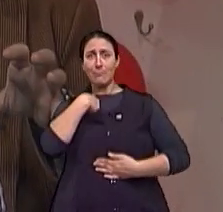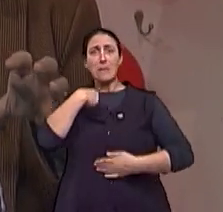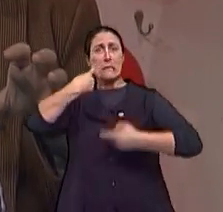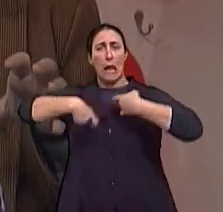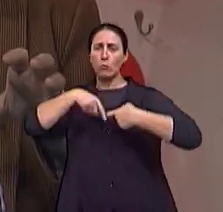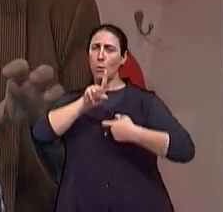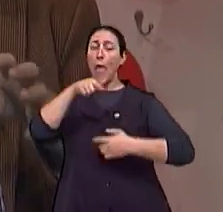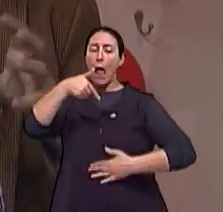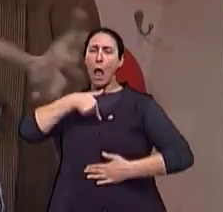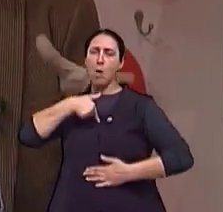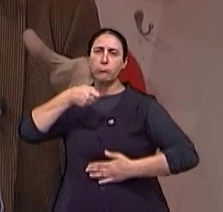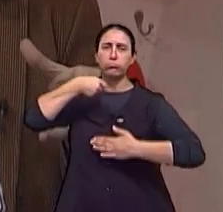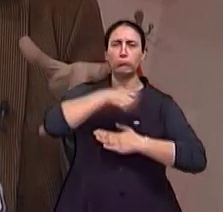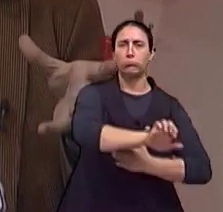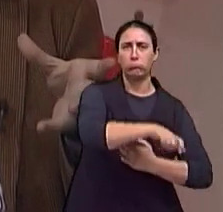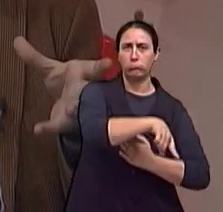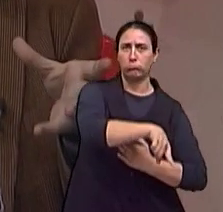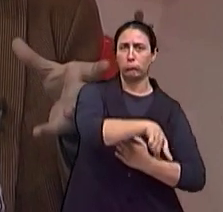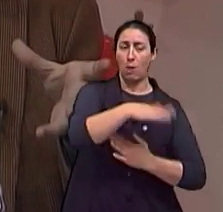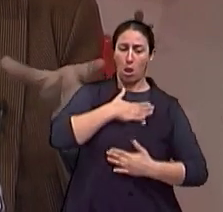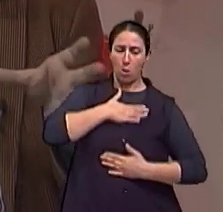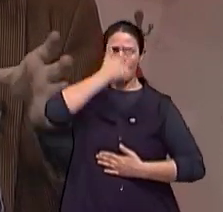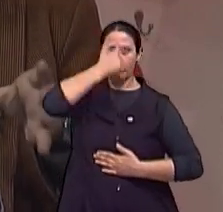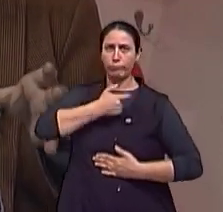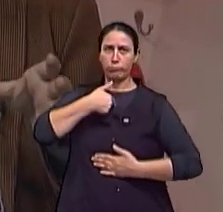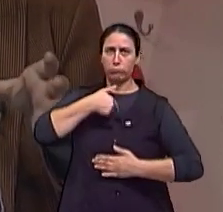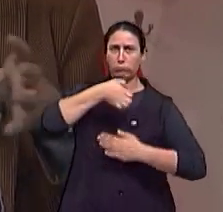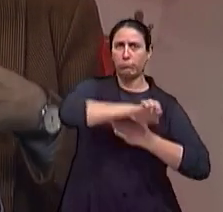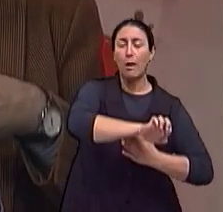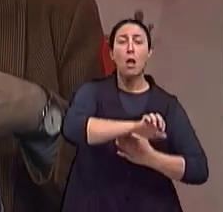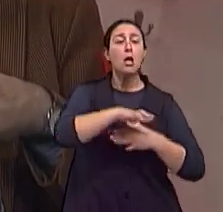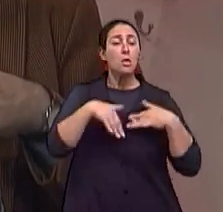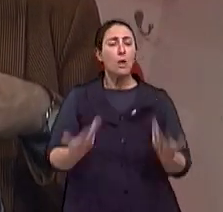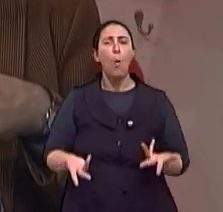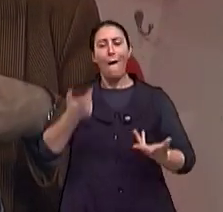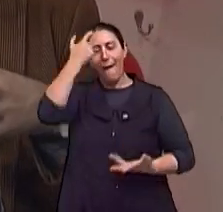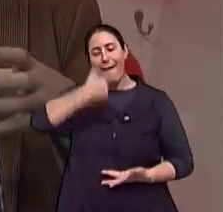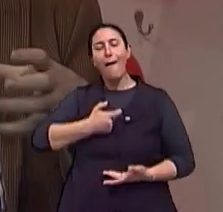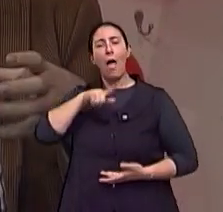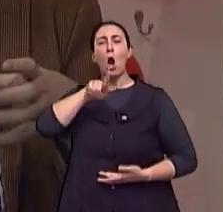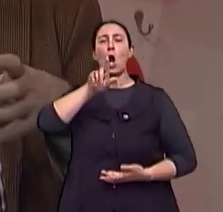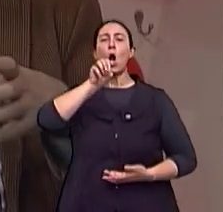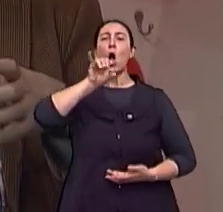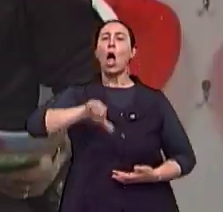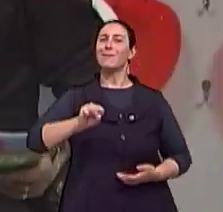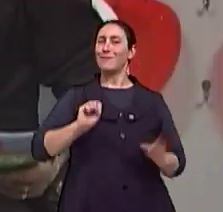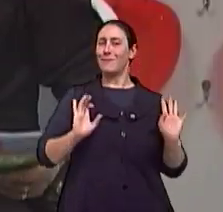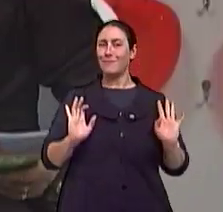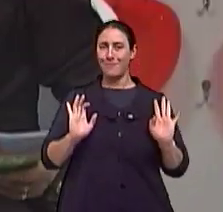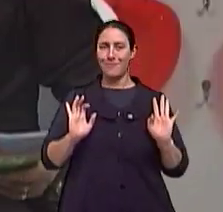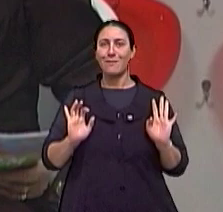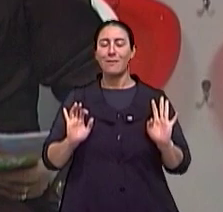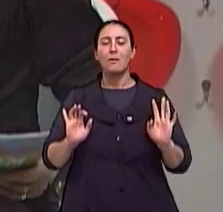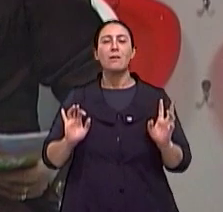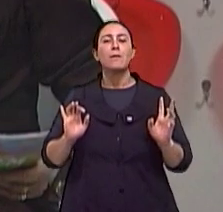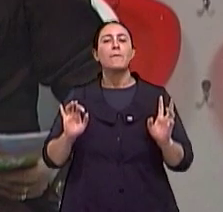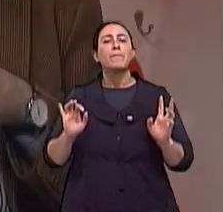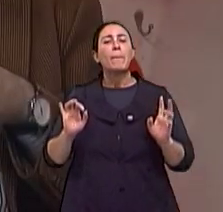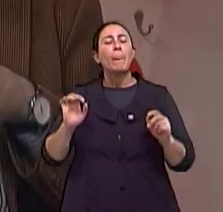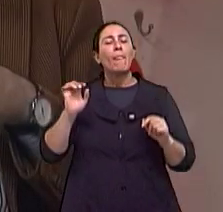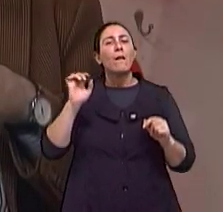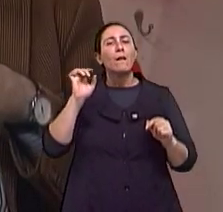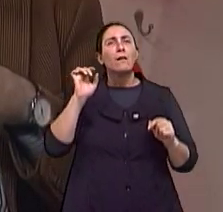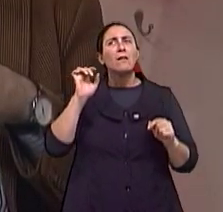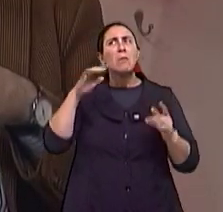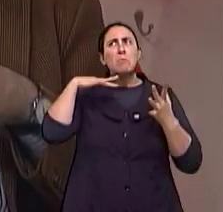criou essa tribo, digamos assim, né, para se diferenciar dos gays. E isso é mundial? Isso é mundial.